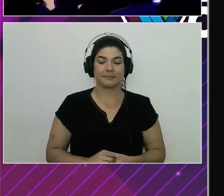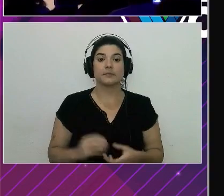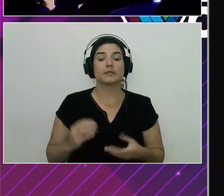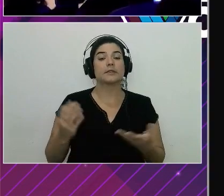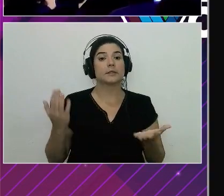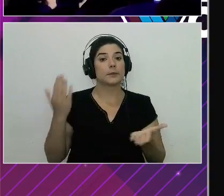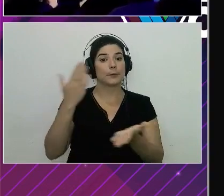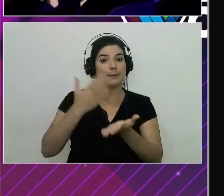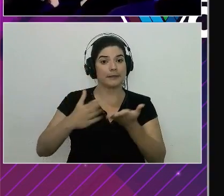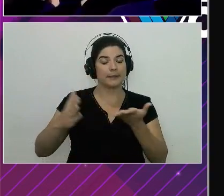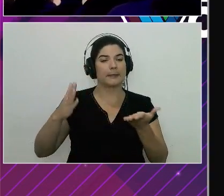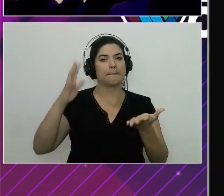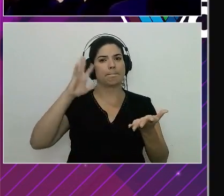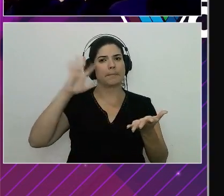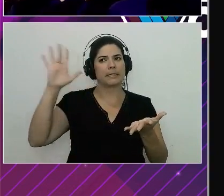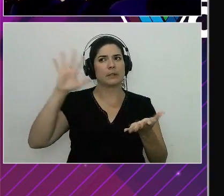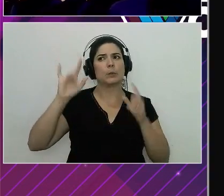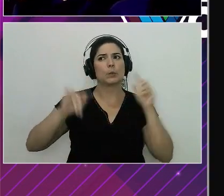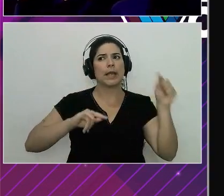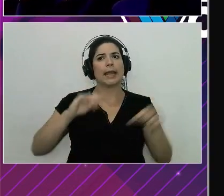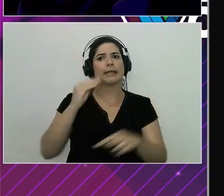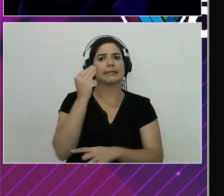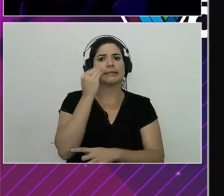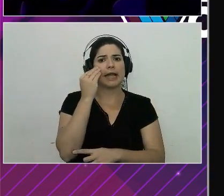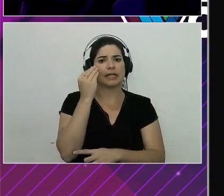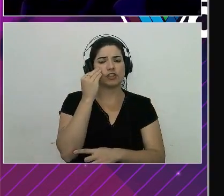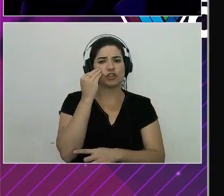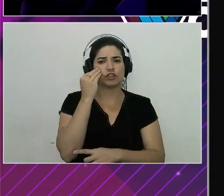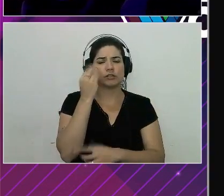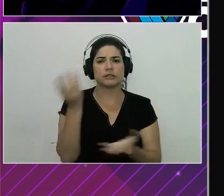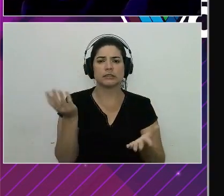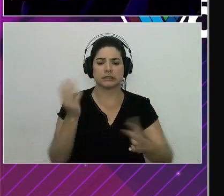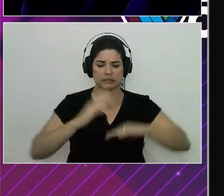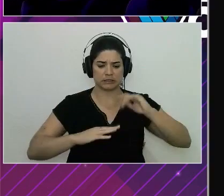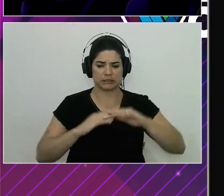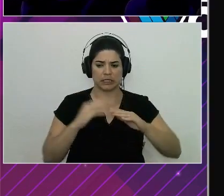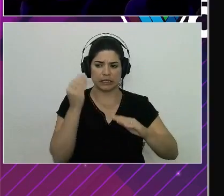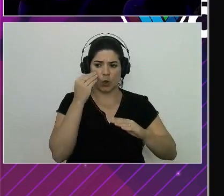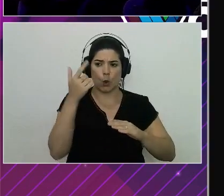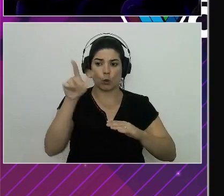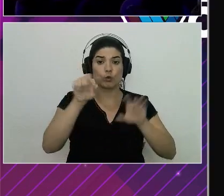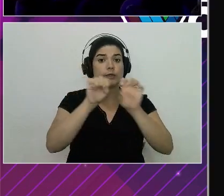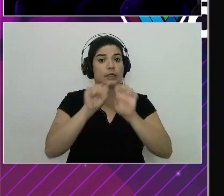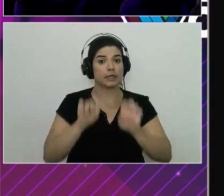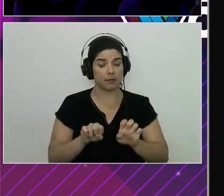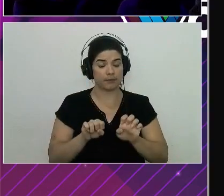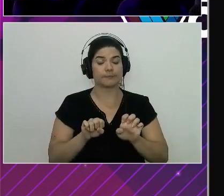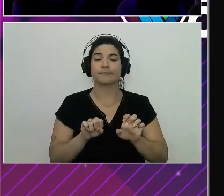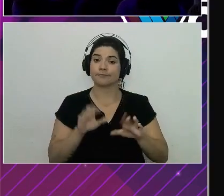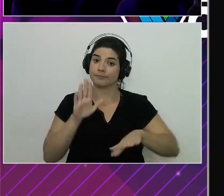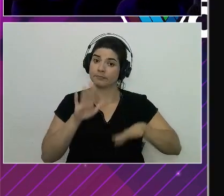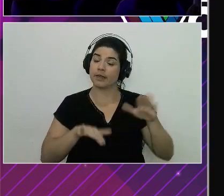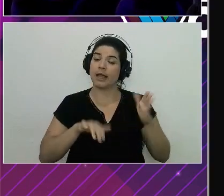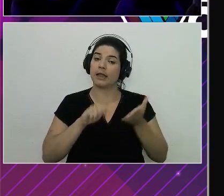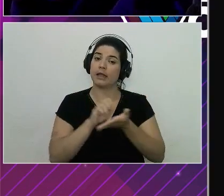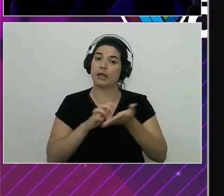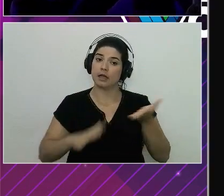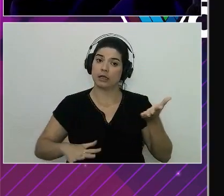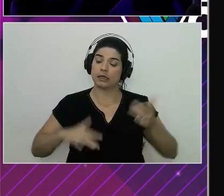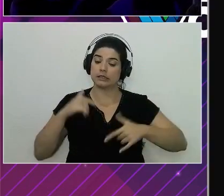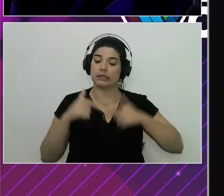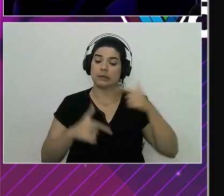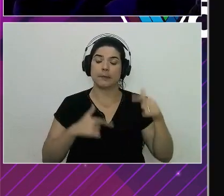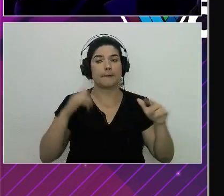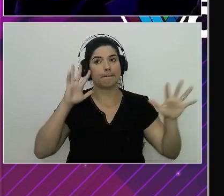pensar na questão do que é um teste, o que é a tarefa de testar outros sistemas. Geralmente, essa tarefa ela envolve a gente pensar